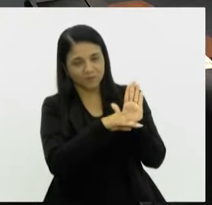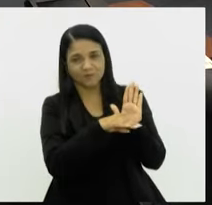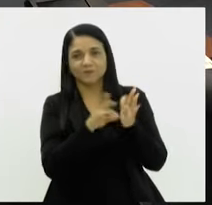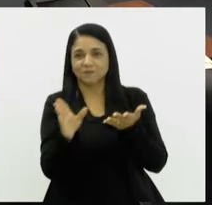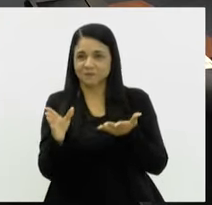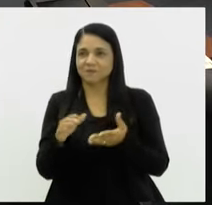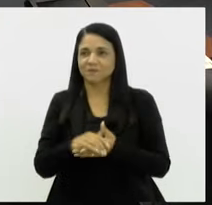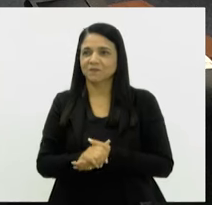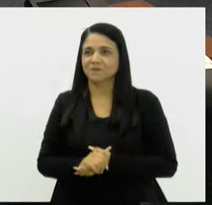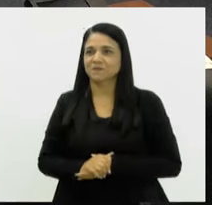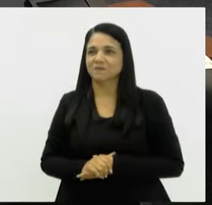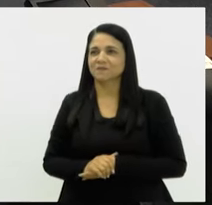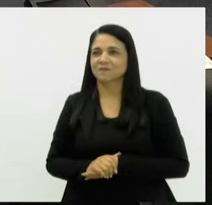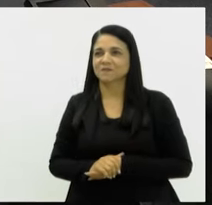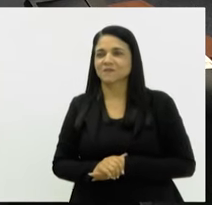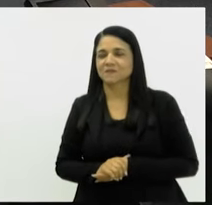aqui.